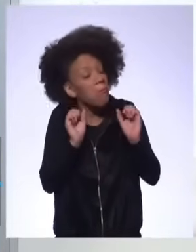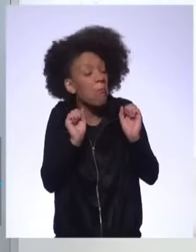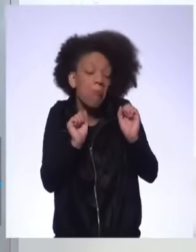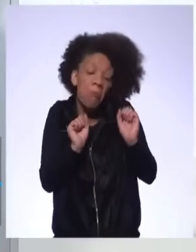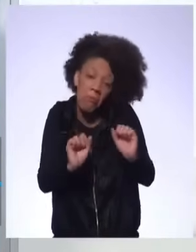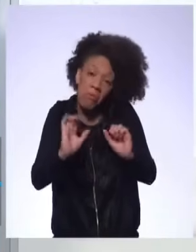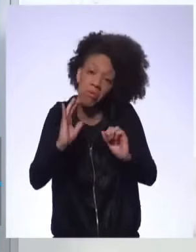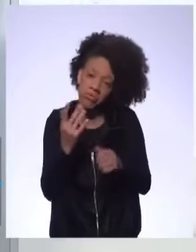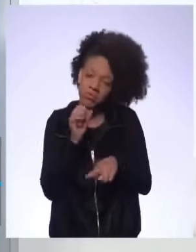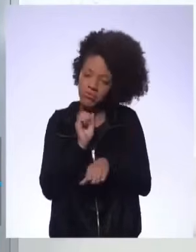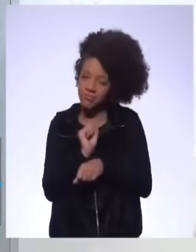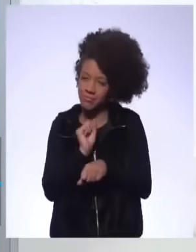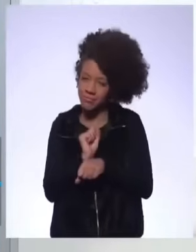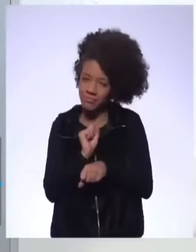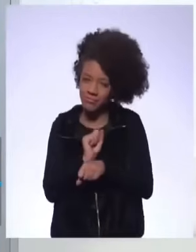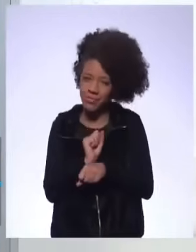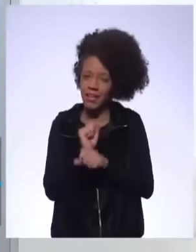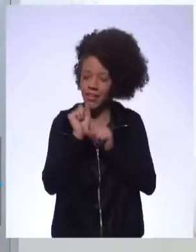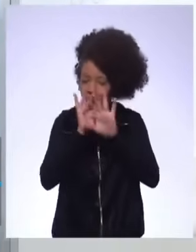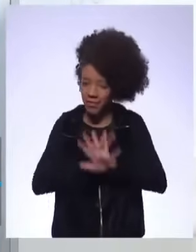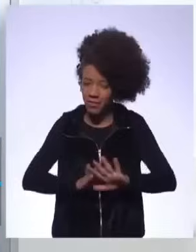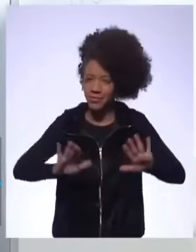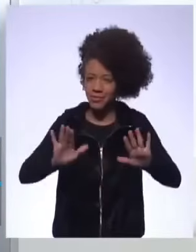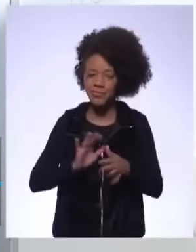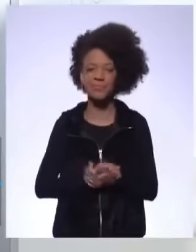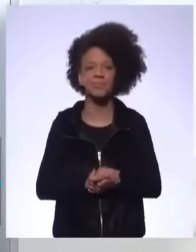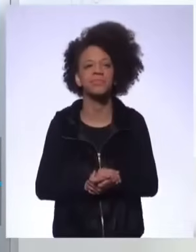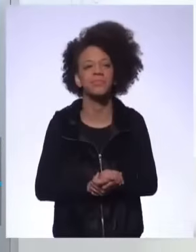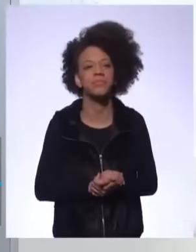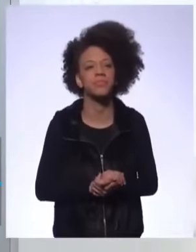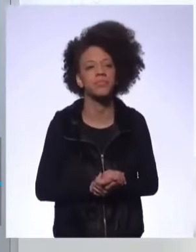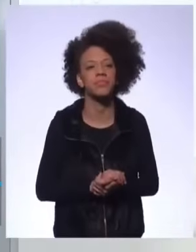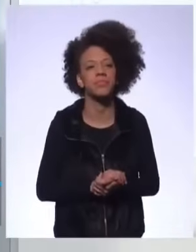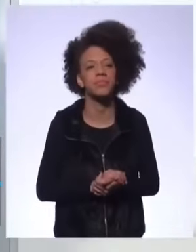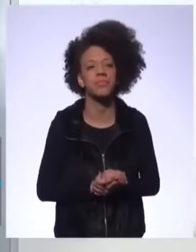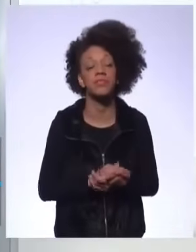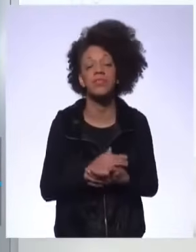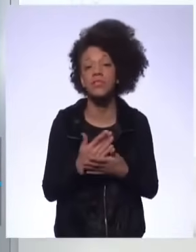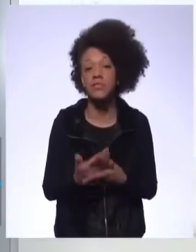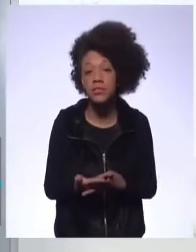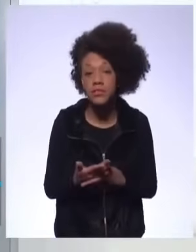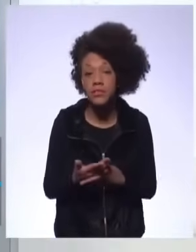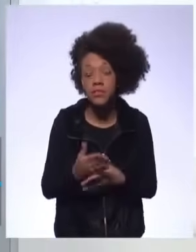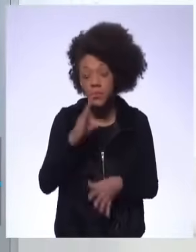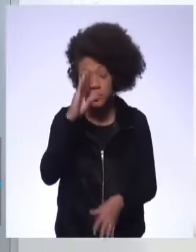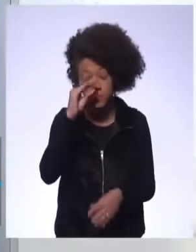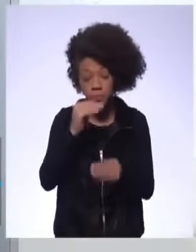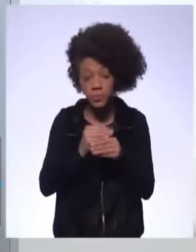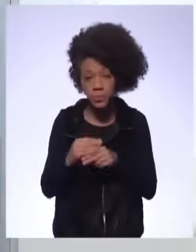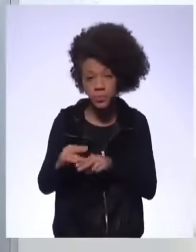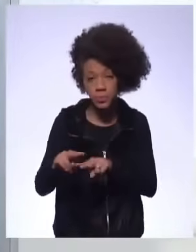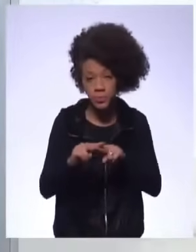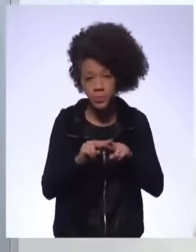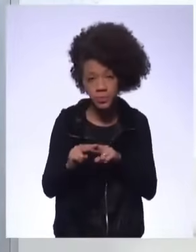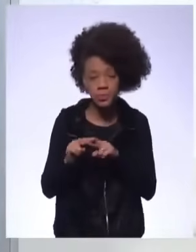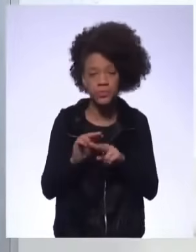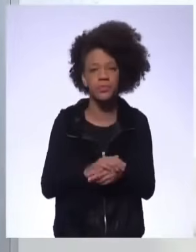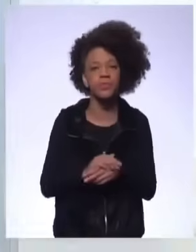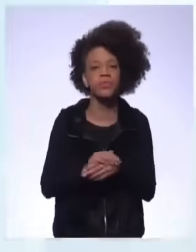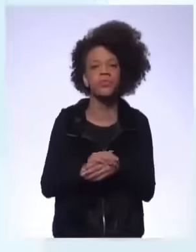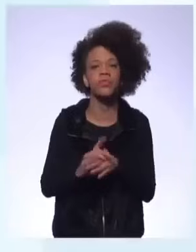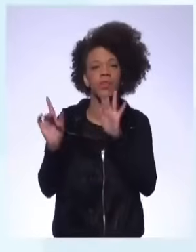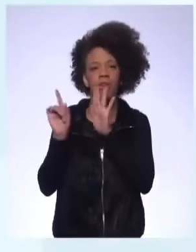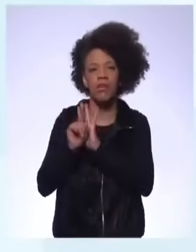bom? Espero que tenha esclarecido aí. Bom, sistematizando esta aula. As